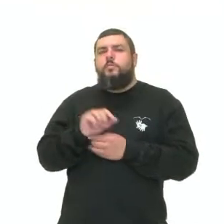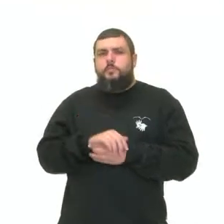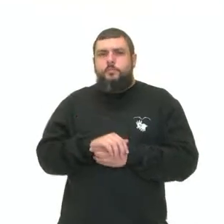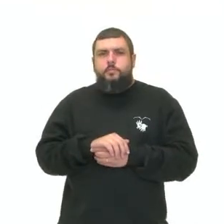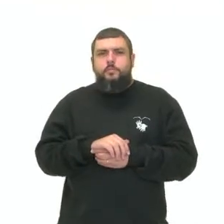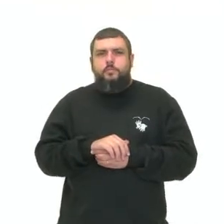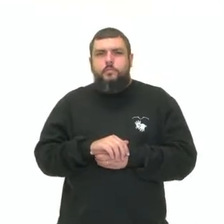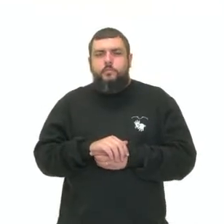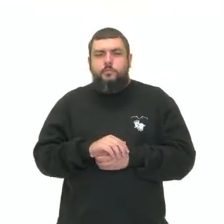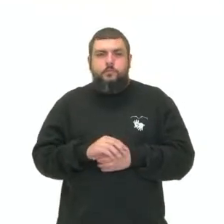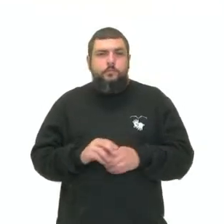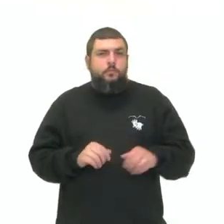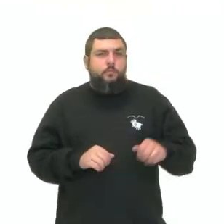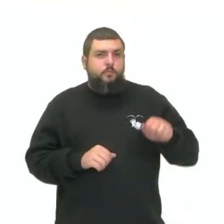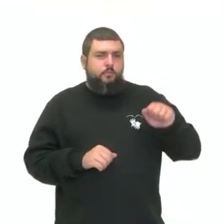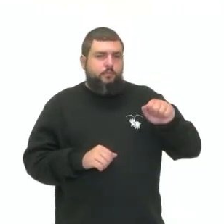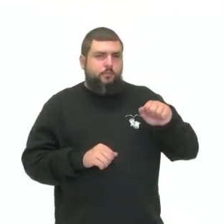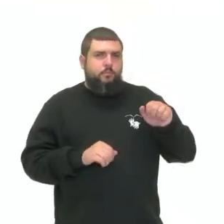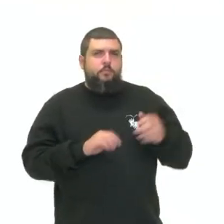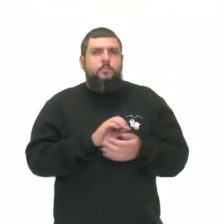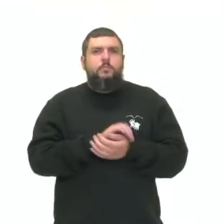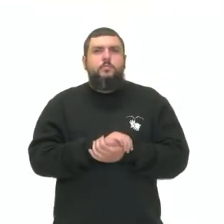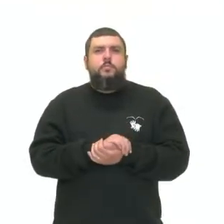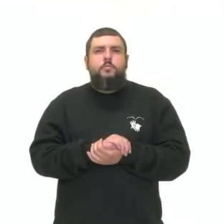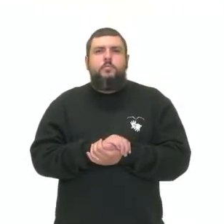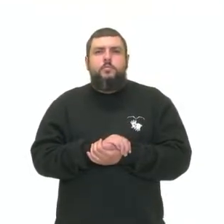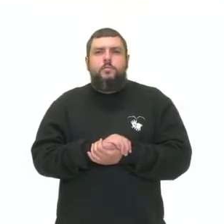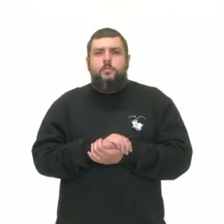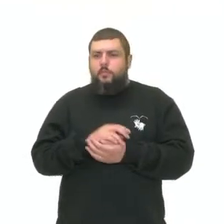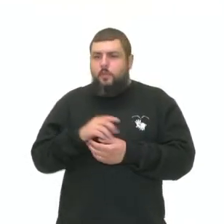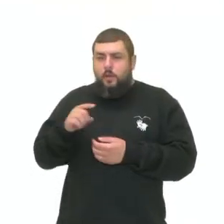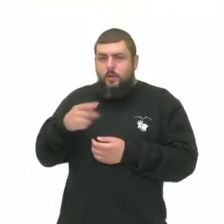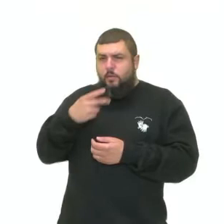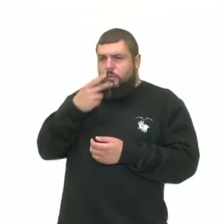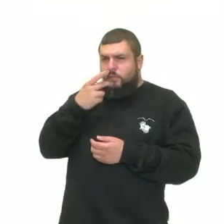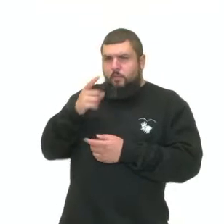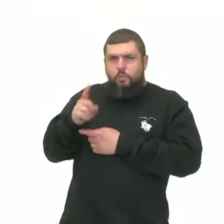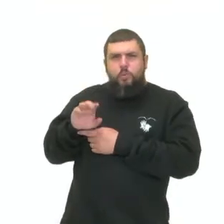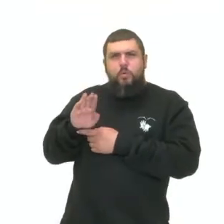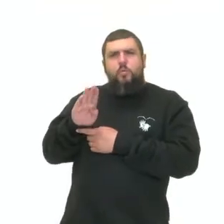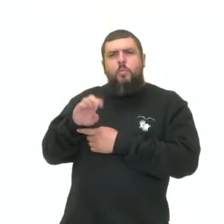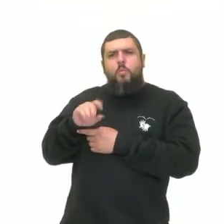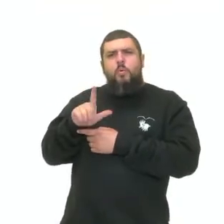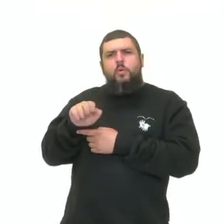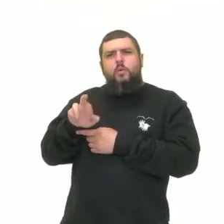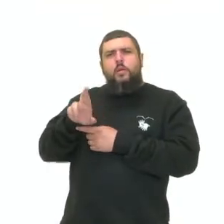assim, nem bolero ela falou direito. Então, nesse trecho, dá para